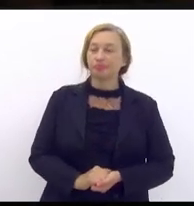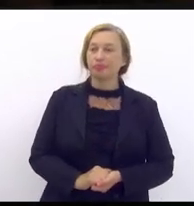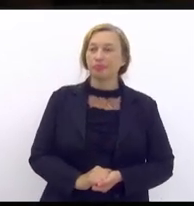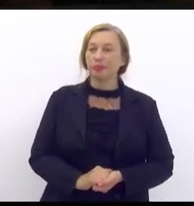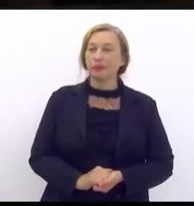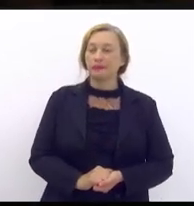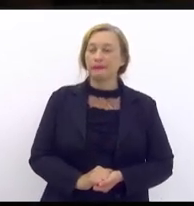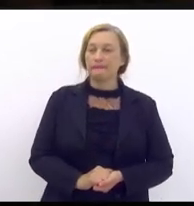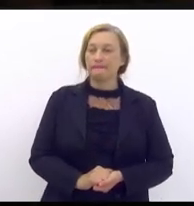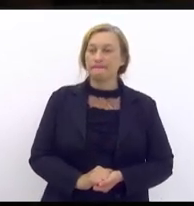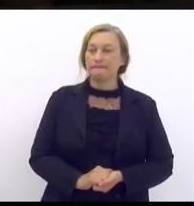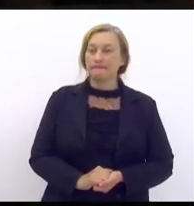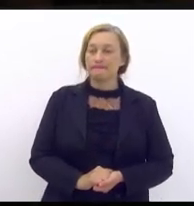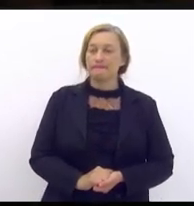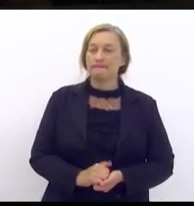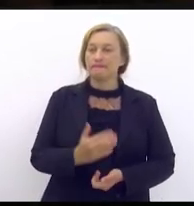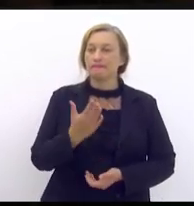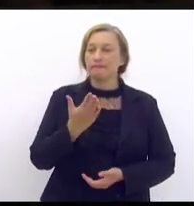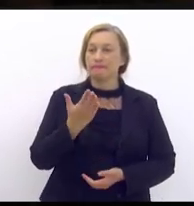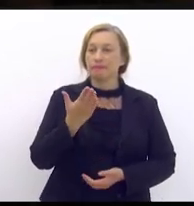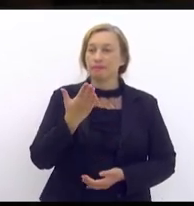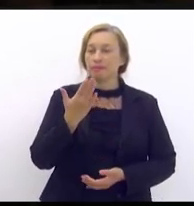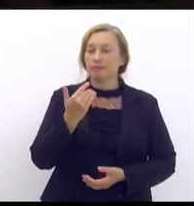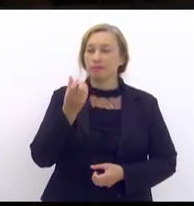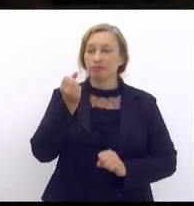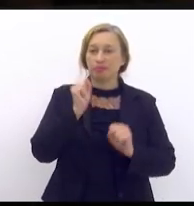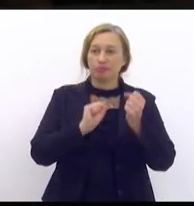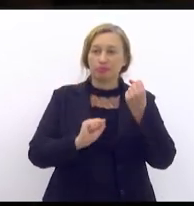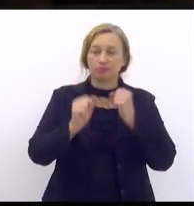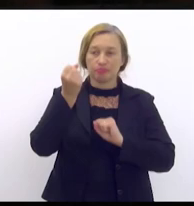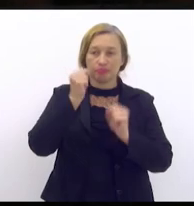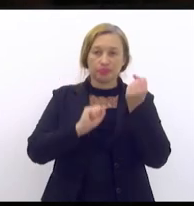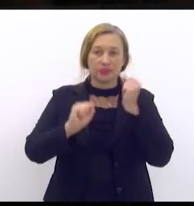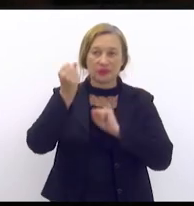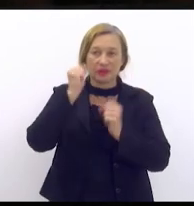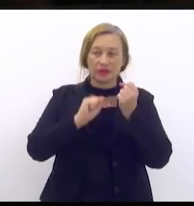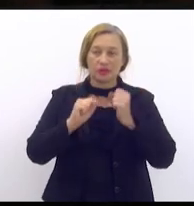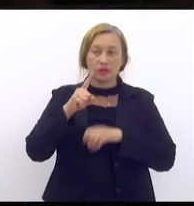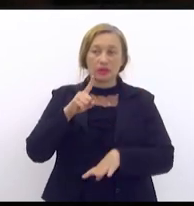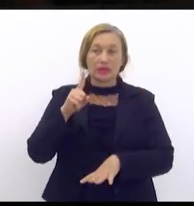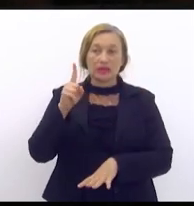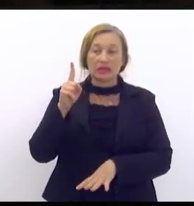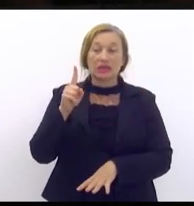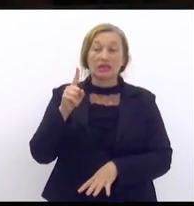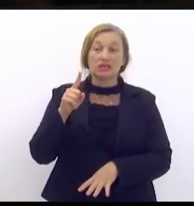que os ultraprocessados são